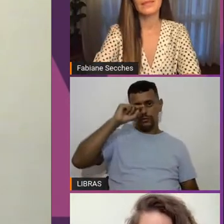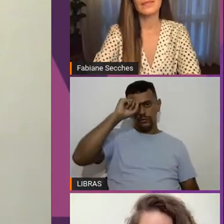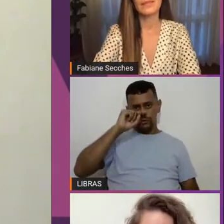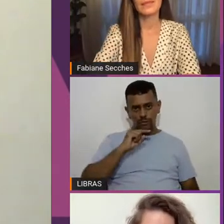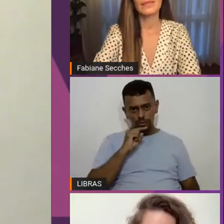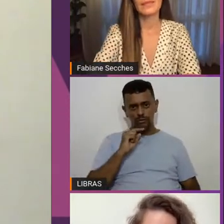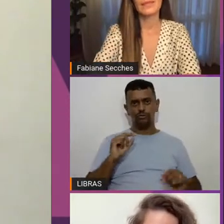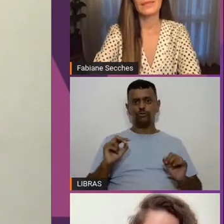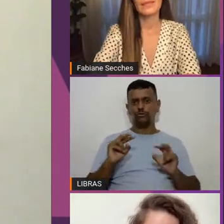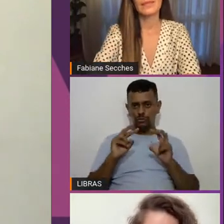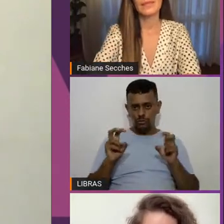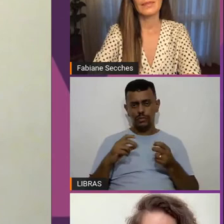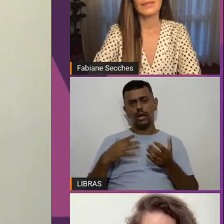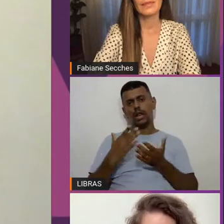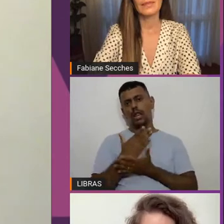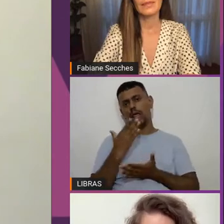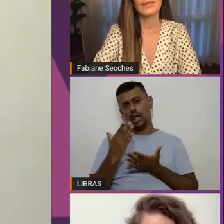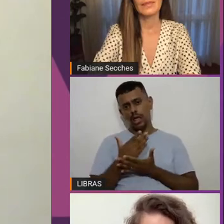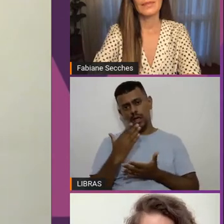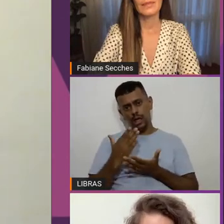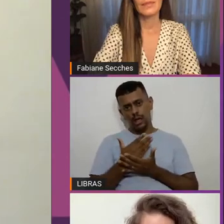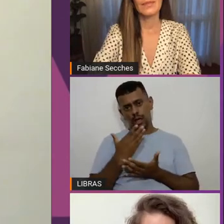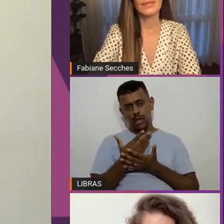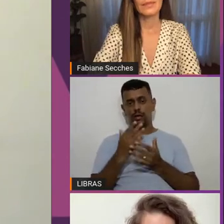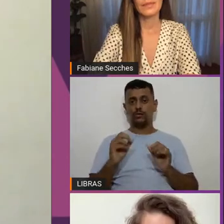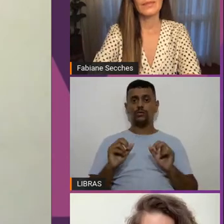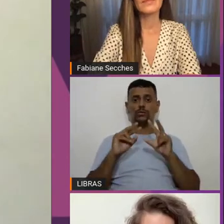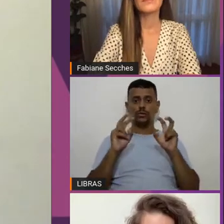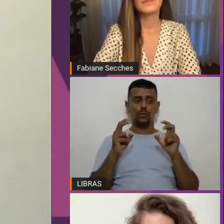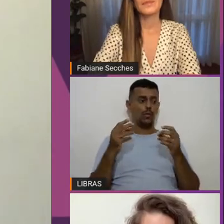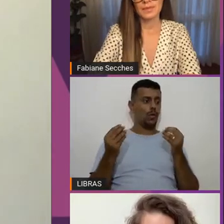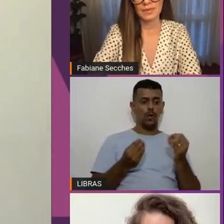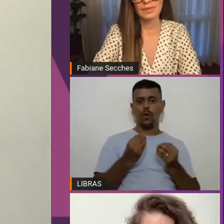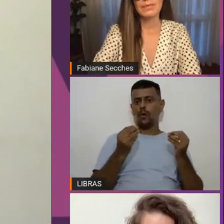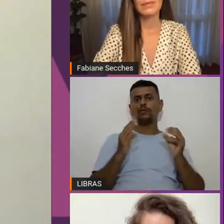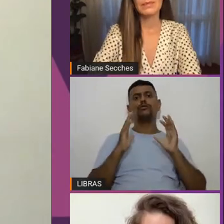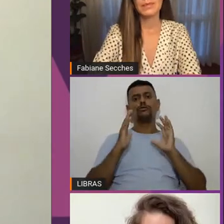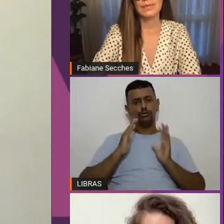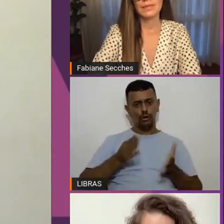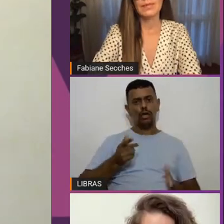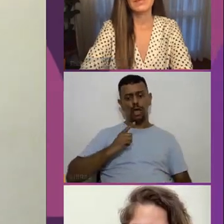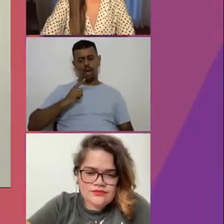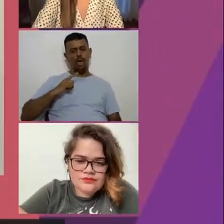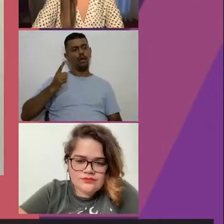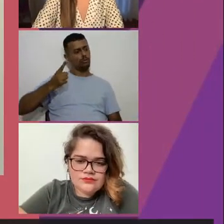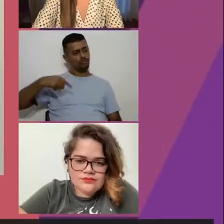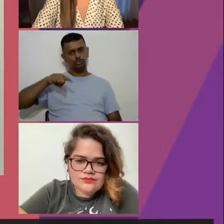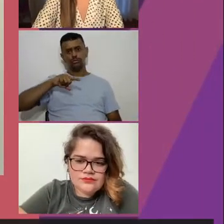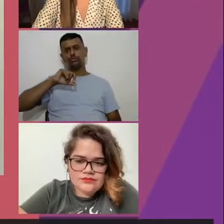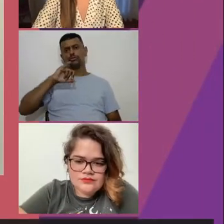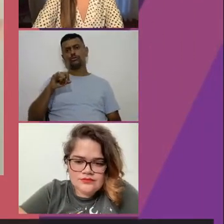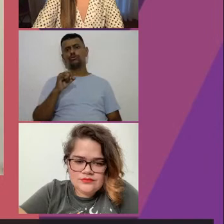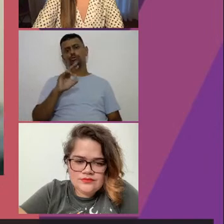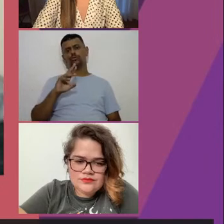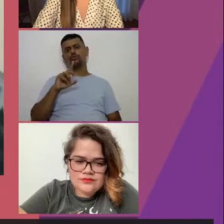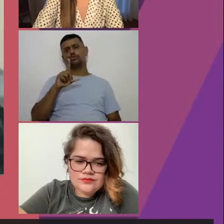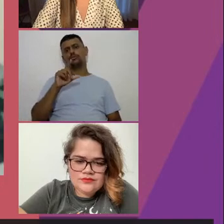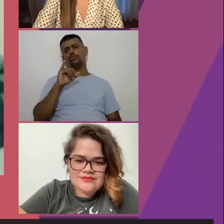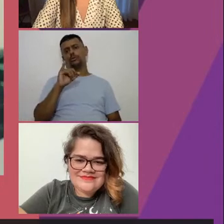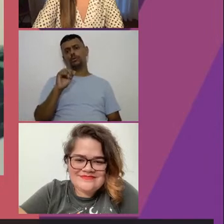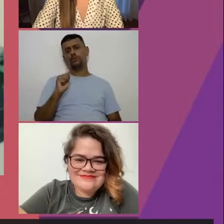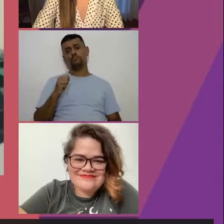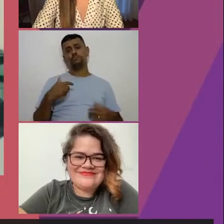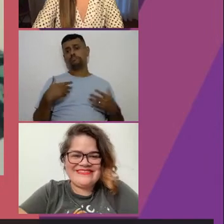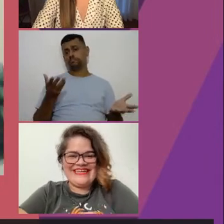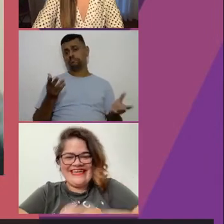livros esteja para o corpo dessa minha amiga que depois de virar Júlia no romance é e enfim não